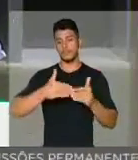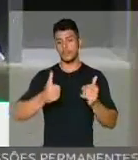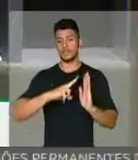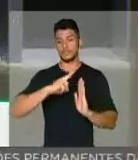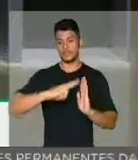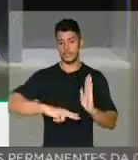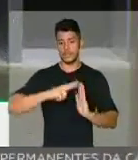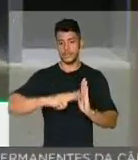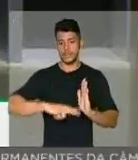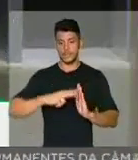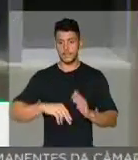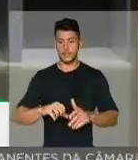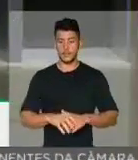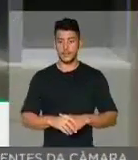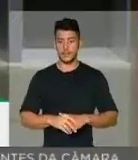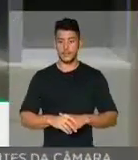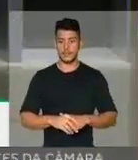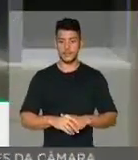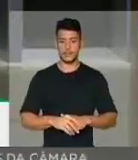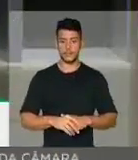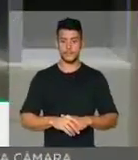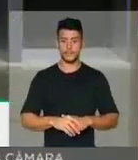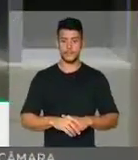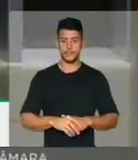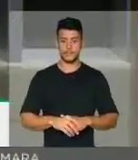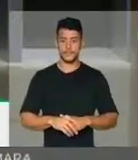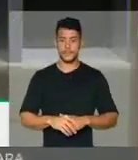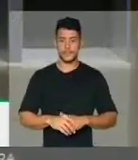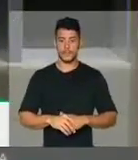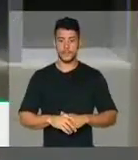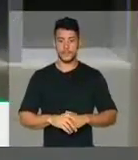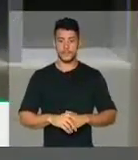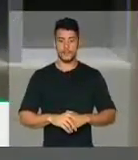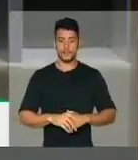libelo como lido e agradeço a atenção.